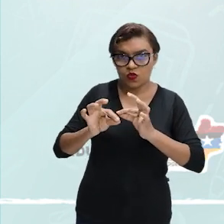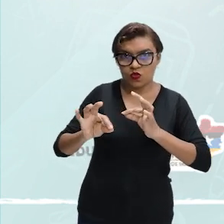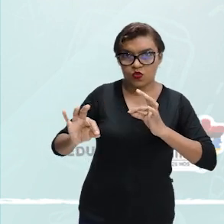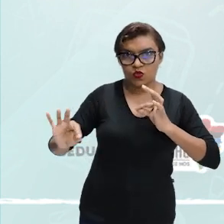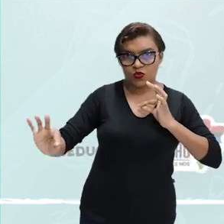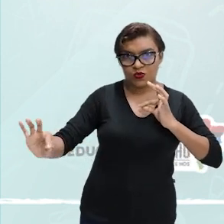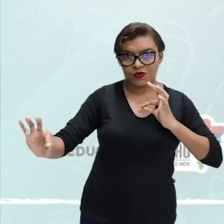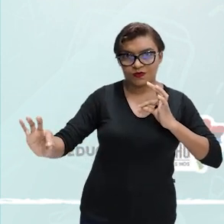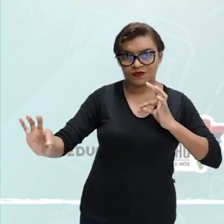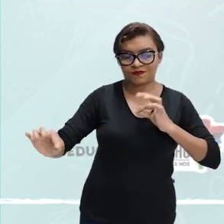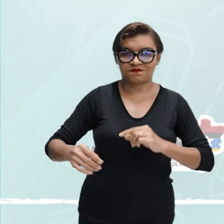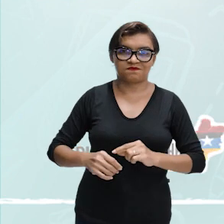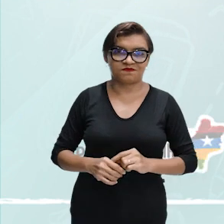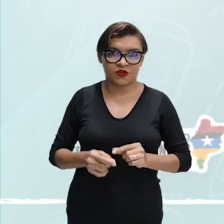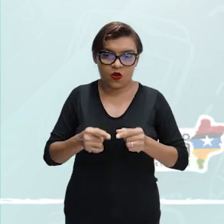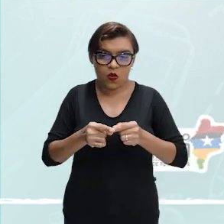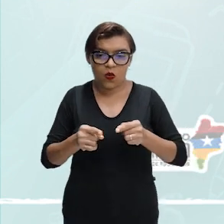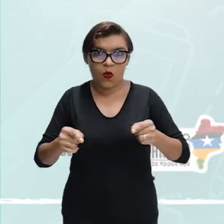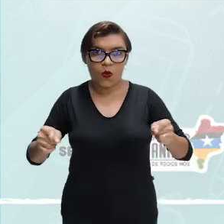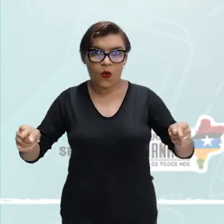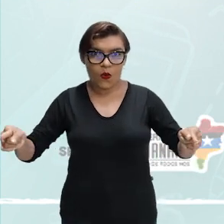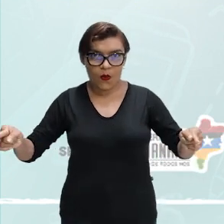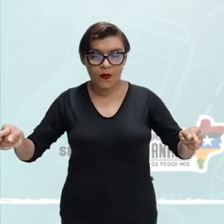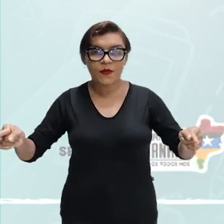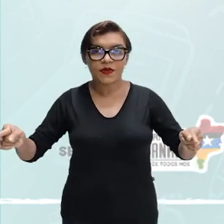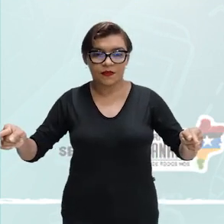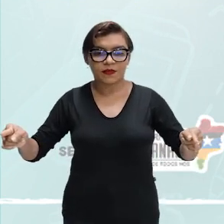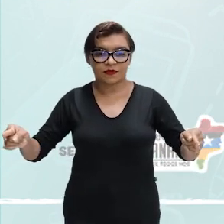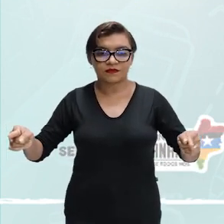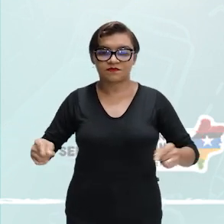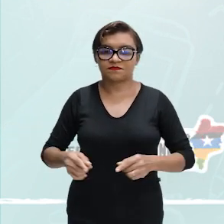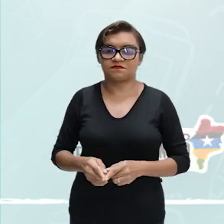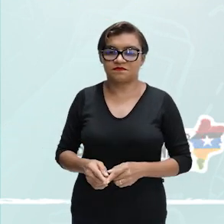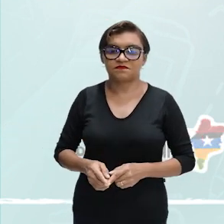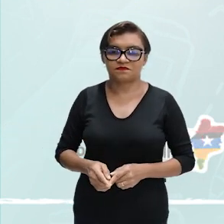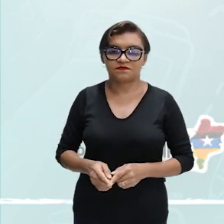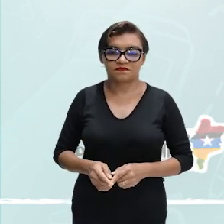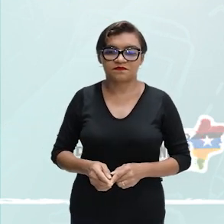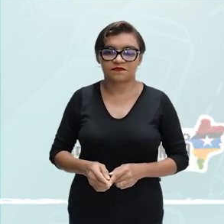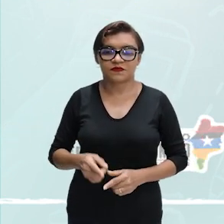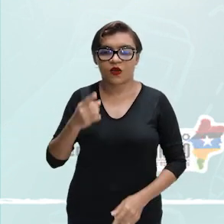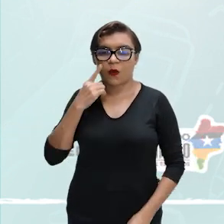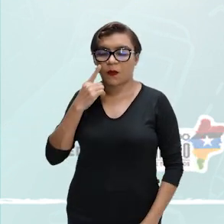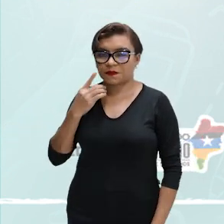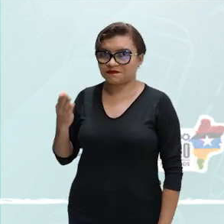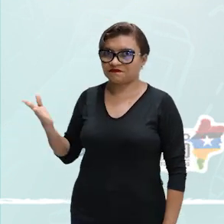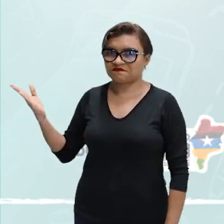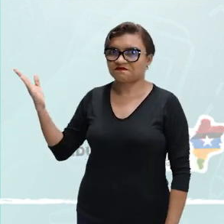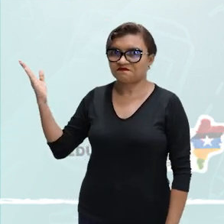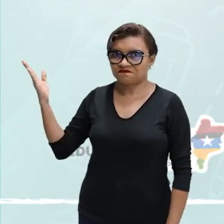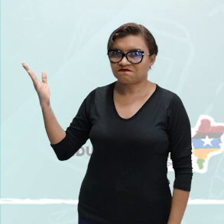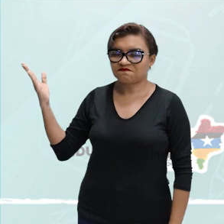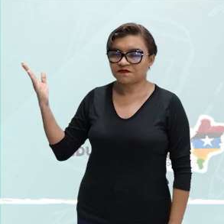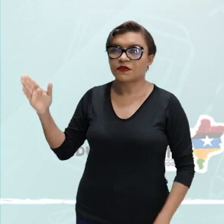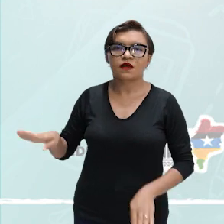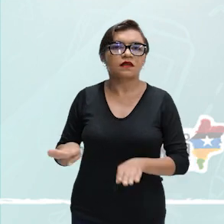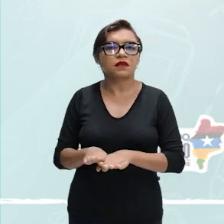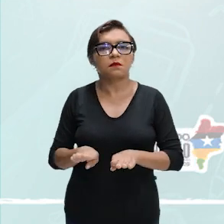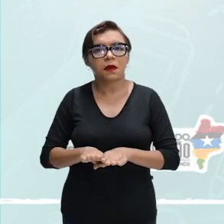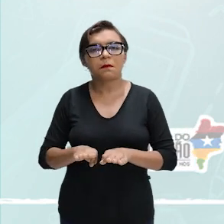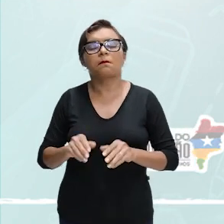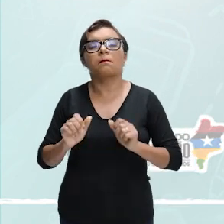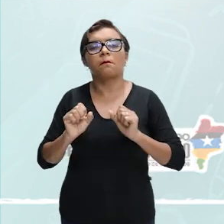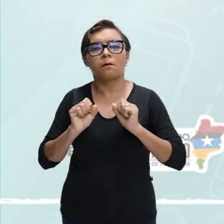fio, cuja unidade vai ser o ohm vezes metro, unidade de sistema internacional. Mas também nós podemos